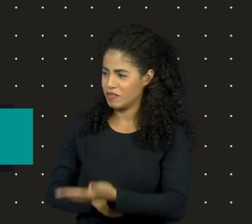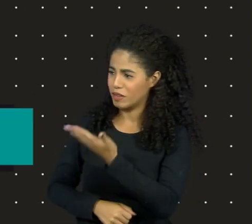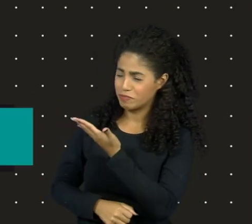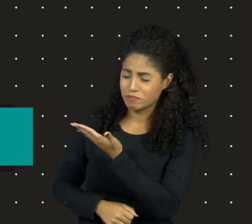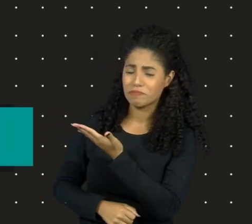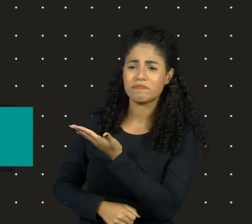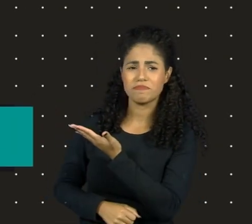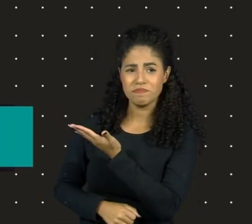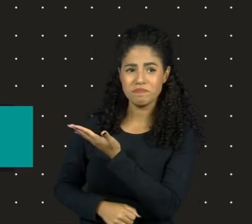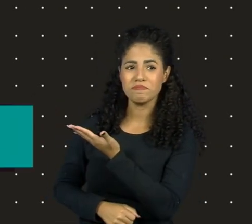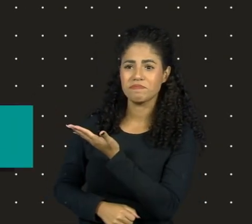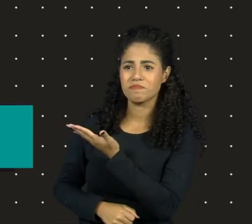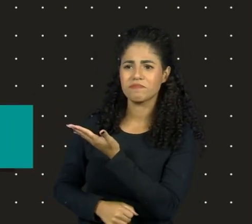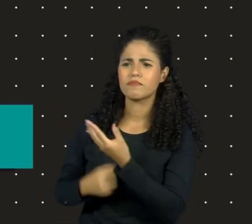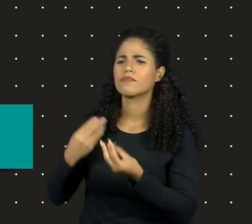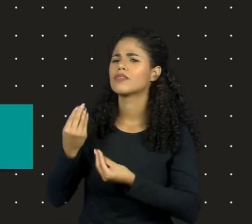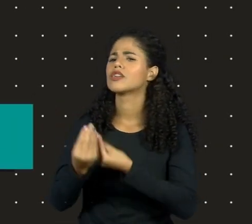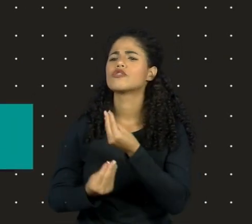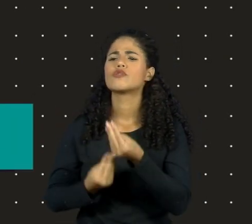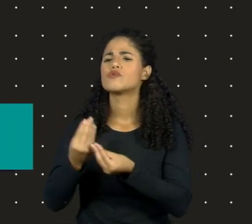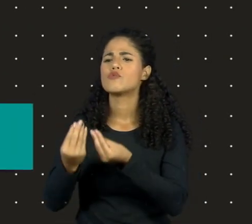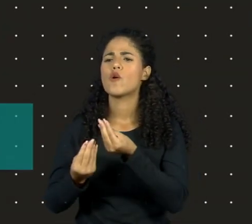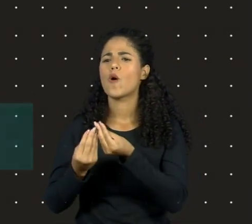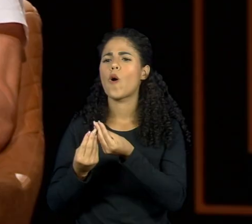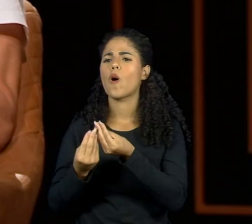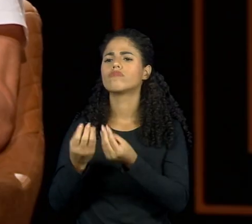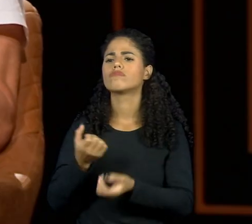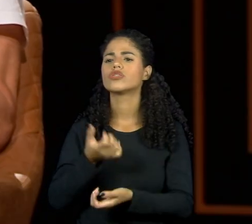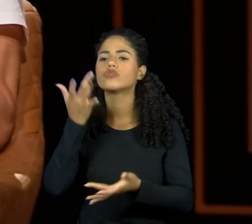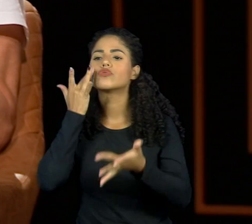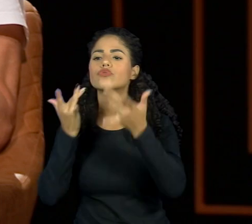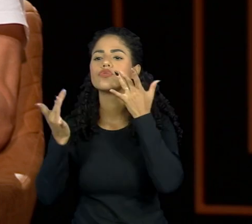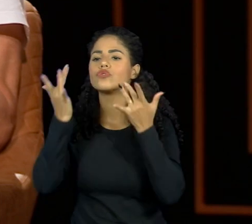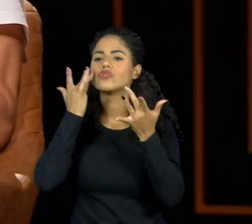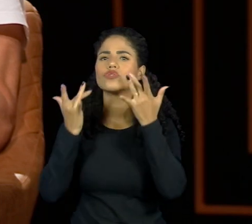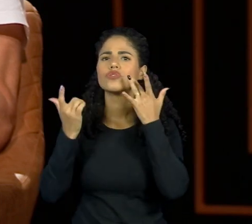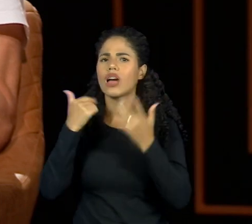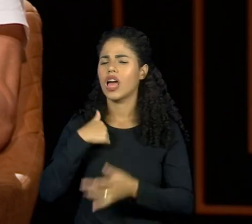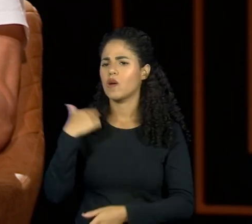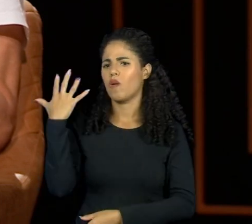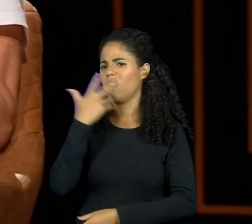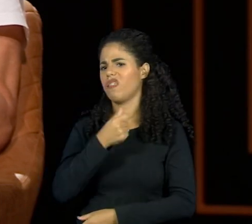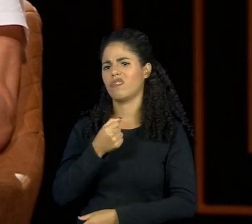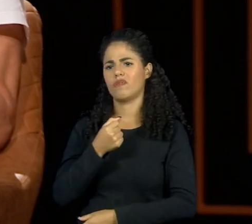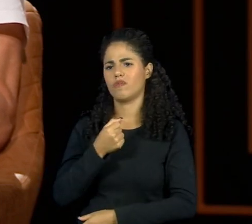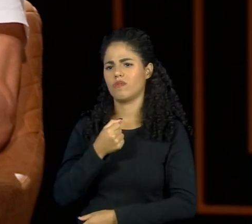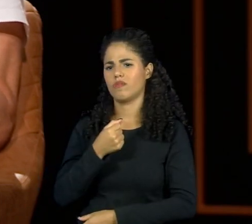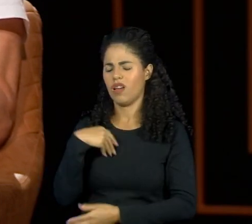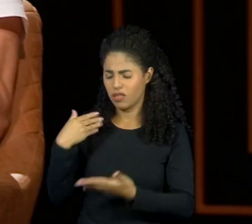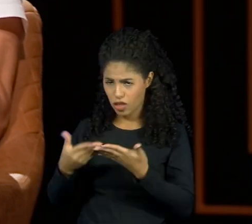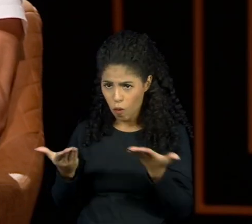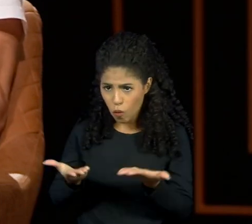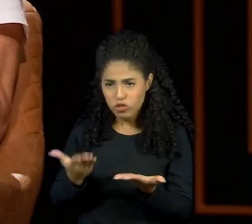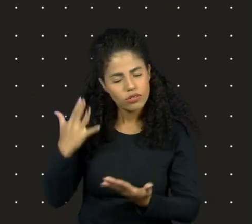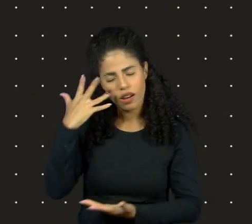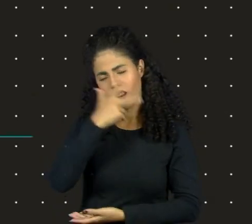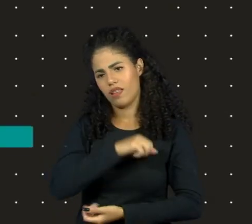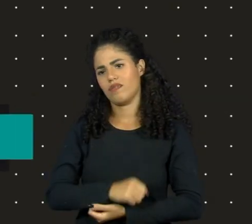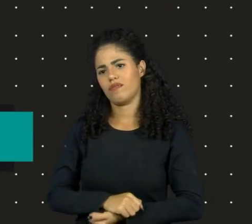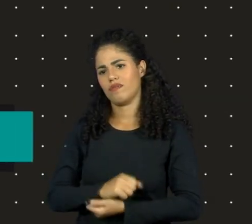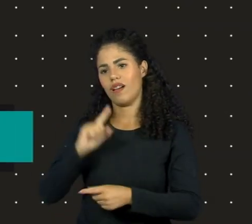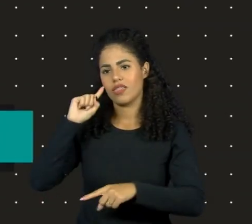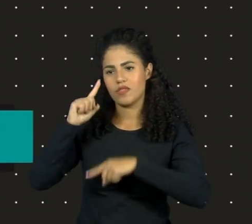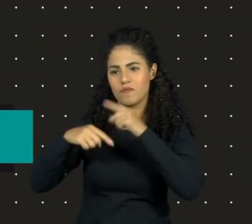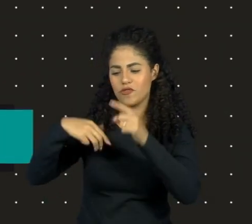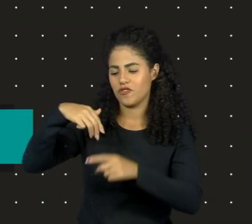É um dos números de dança e teatro até hoje, que eu acho um dos mais belos que eu vi. Depois Marilena Ansaldi,